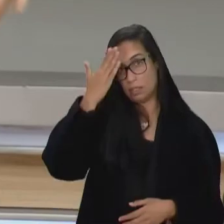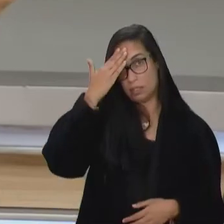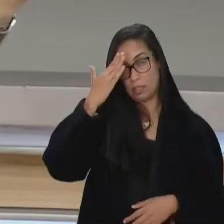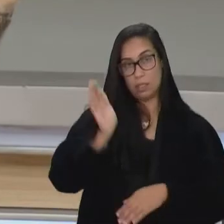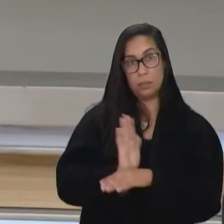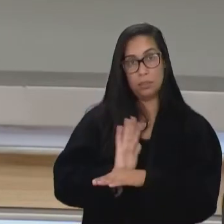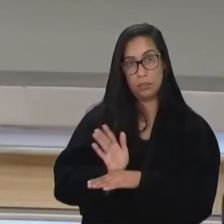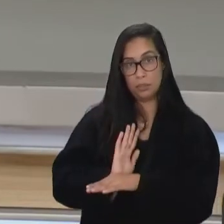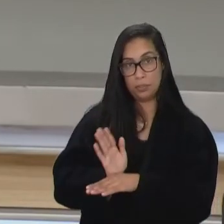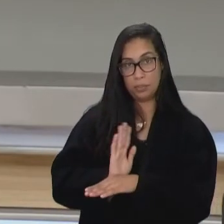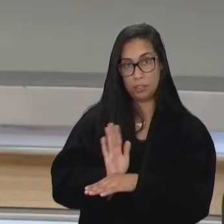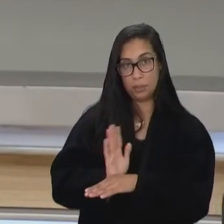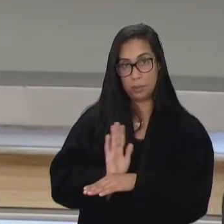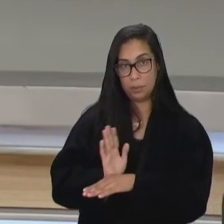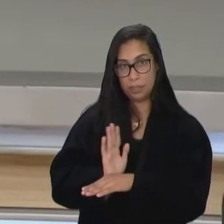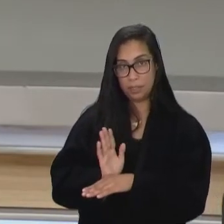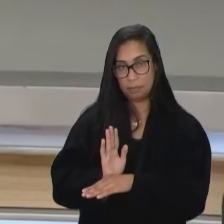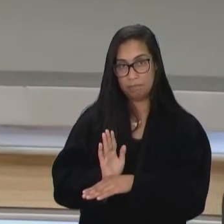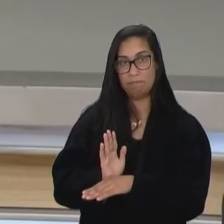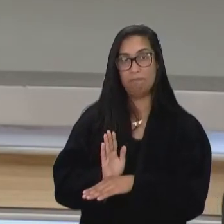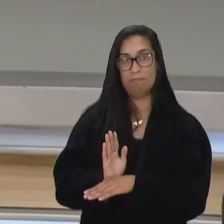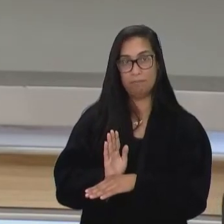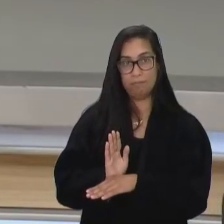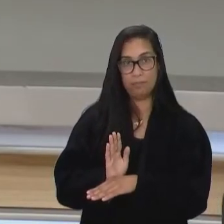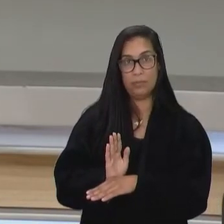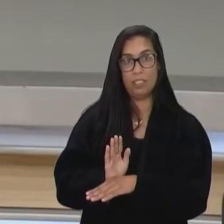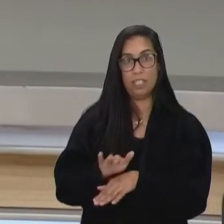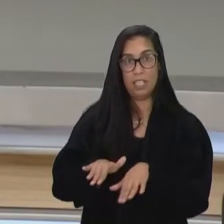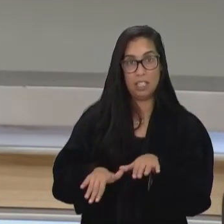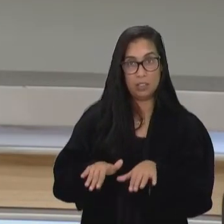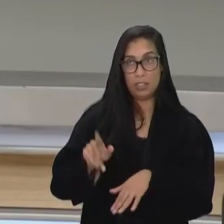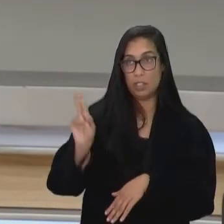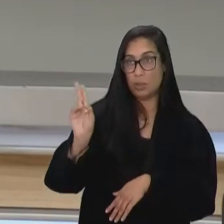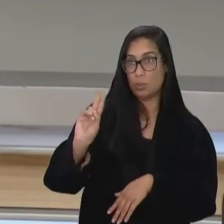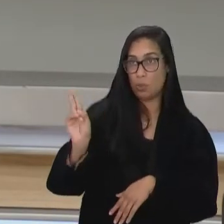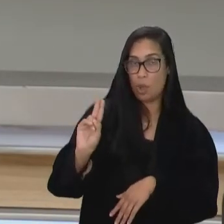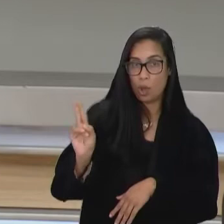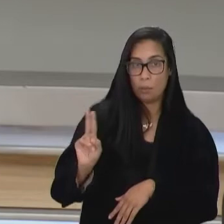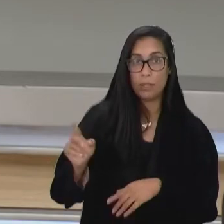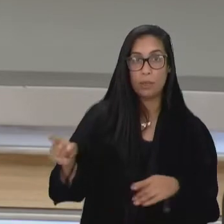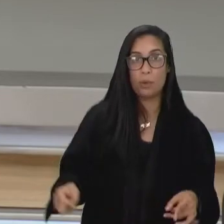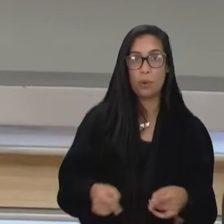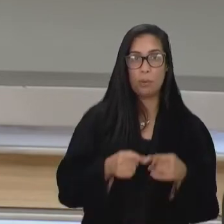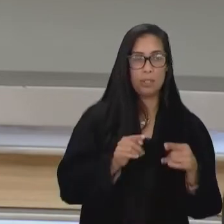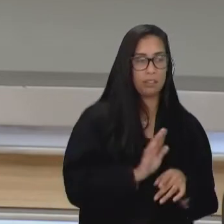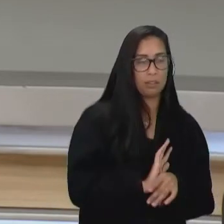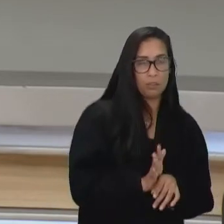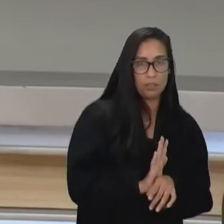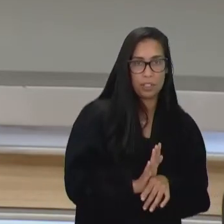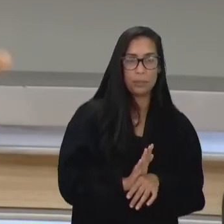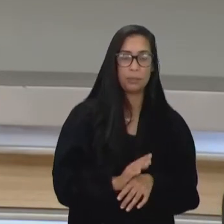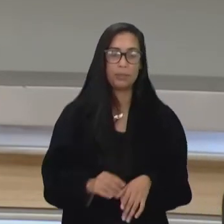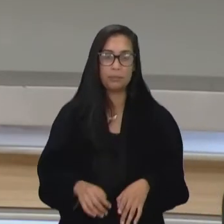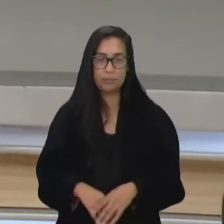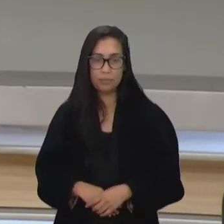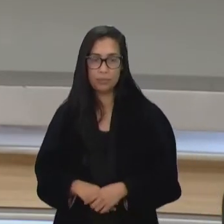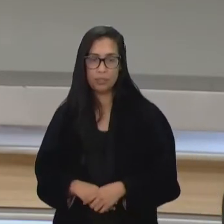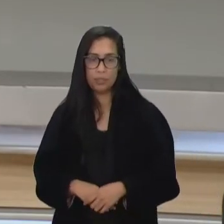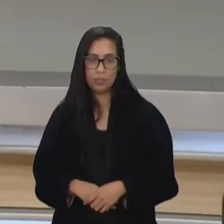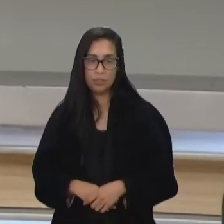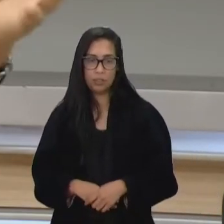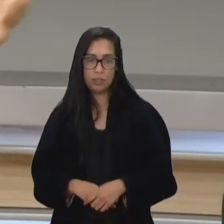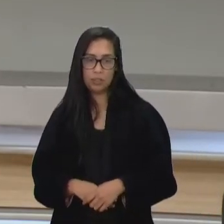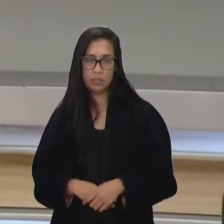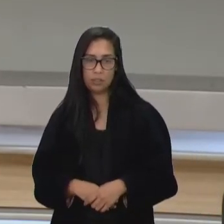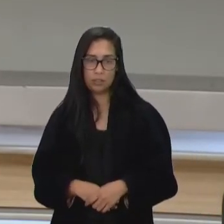nome do filme no filme? Isso é muito legal, porque eles estão falando o nome do filme no filme. Aí o que acontece? A gente vai falar o nome